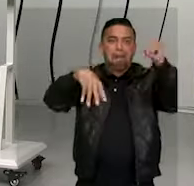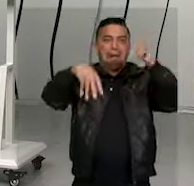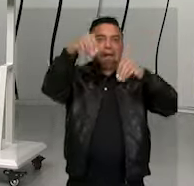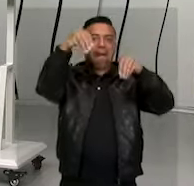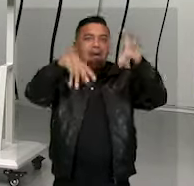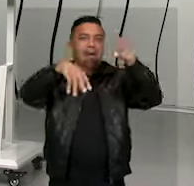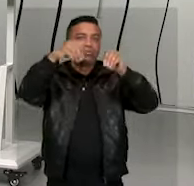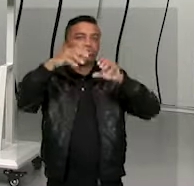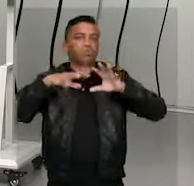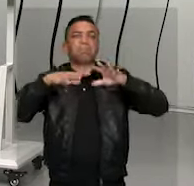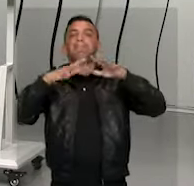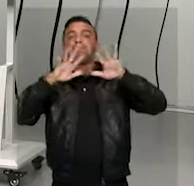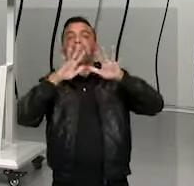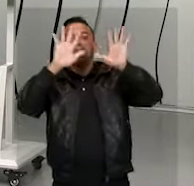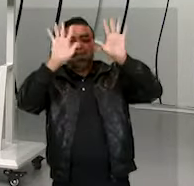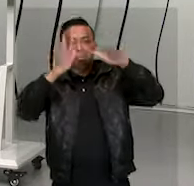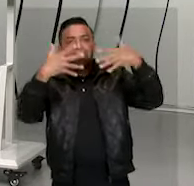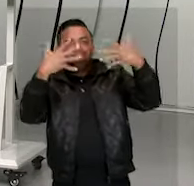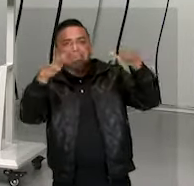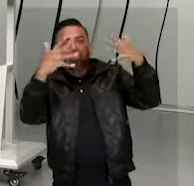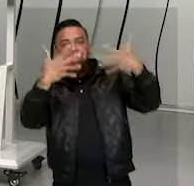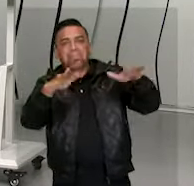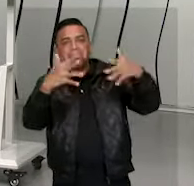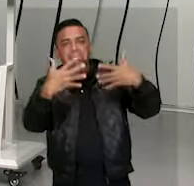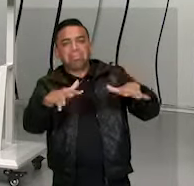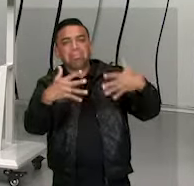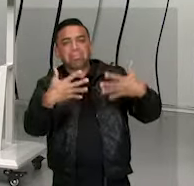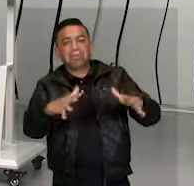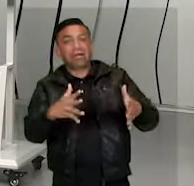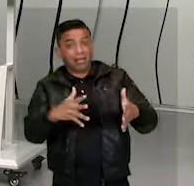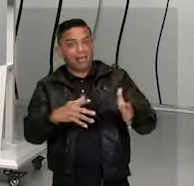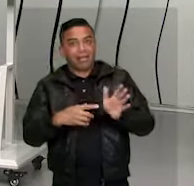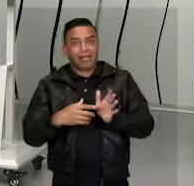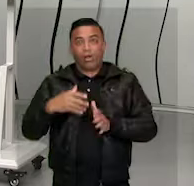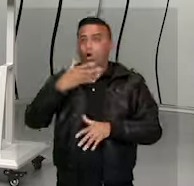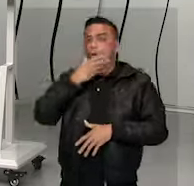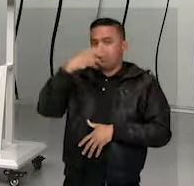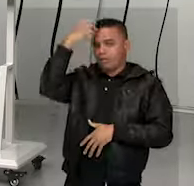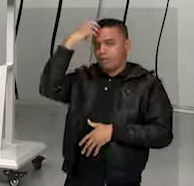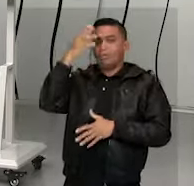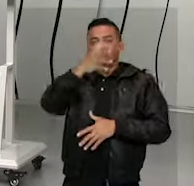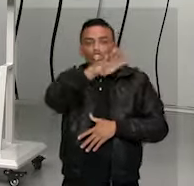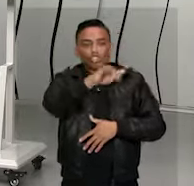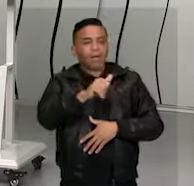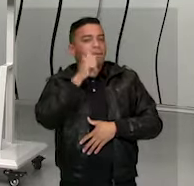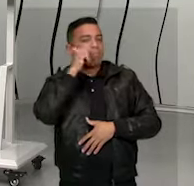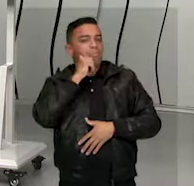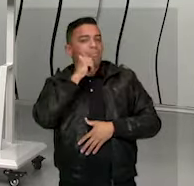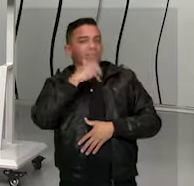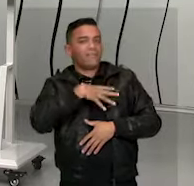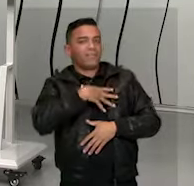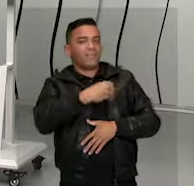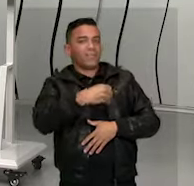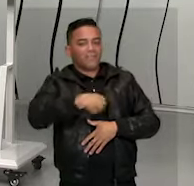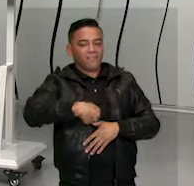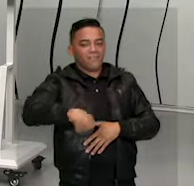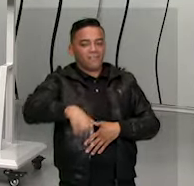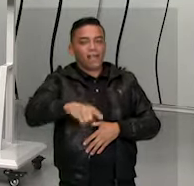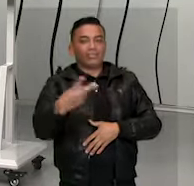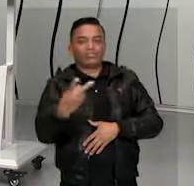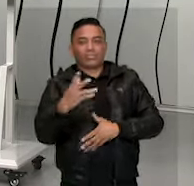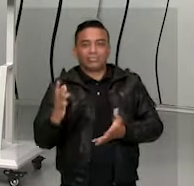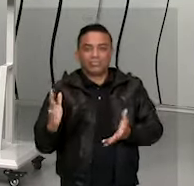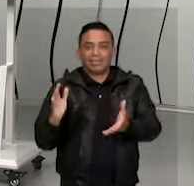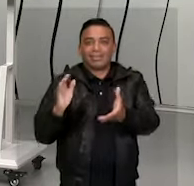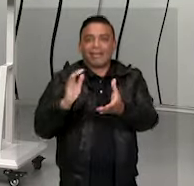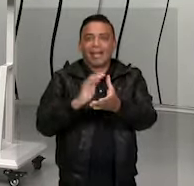e apresentado para a sua noiva, né, para a sua... desposou-se da princesa e